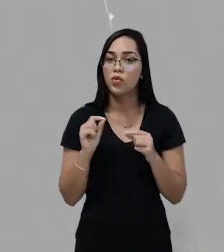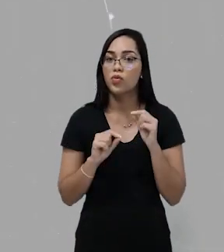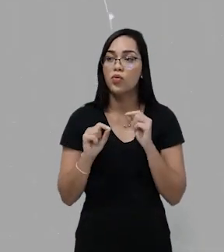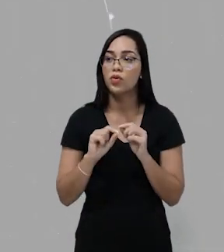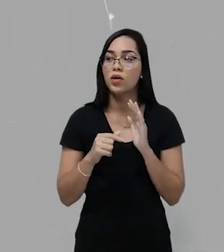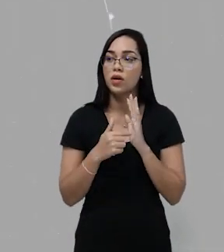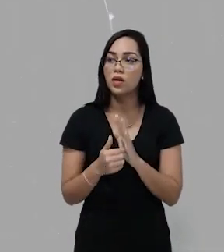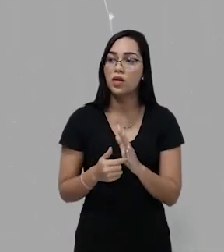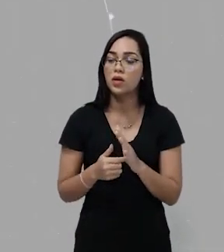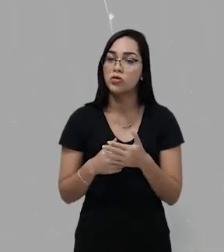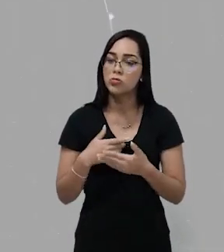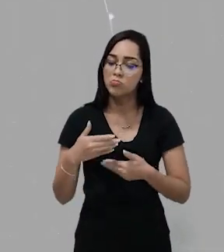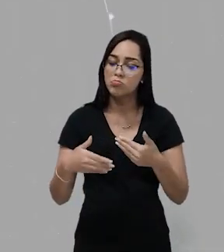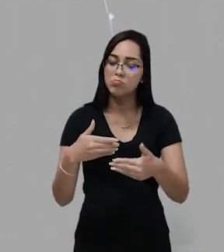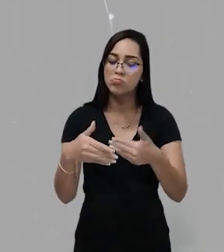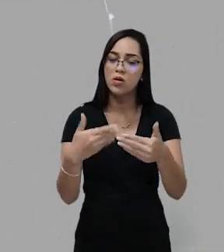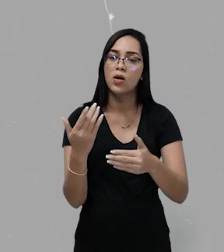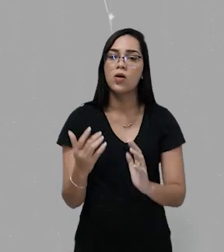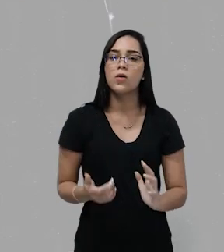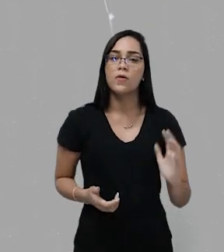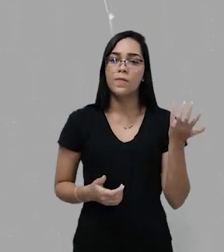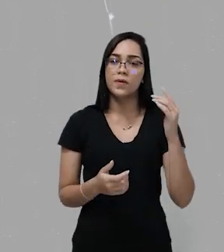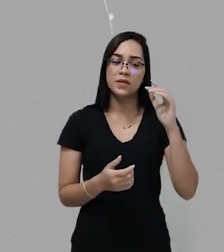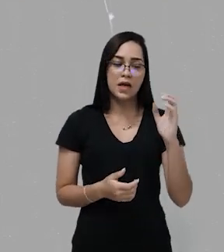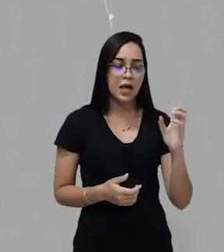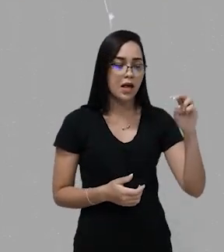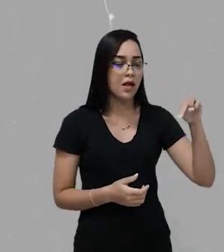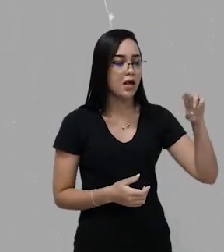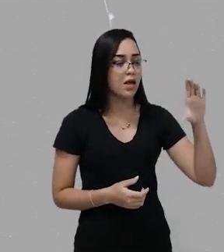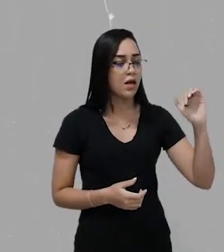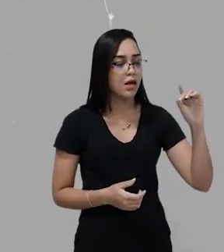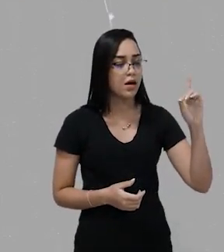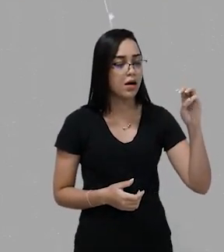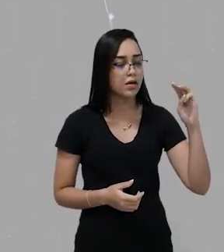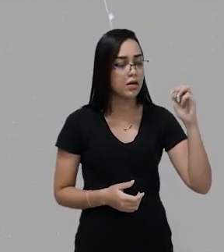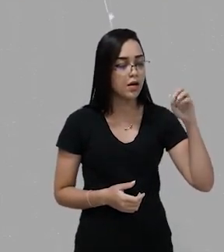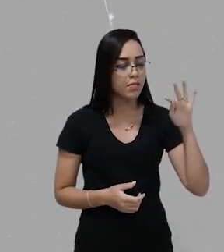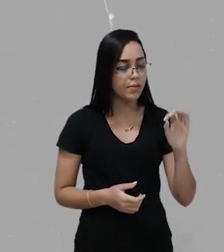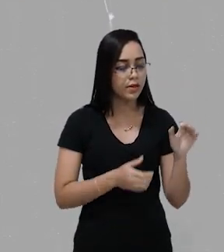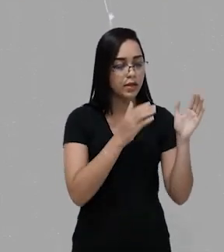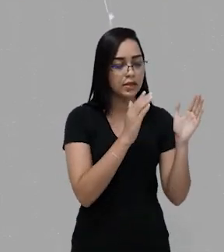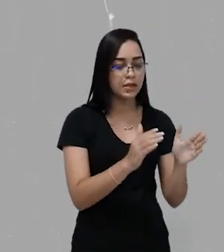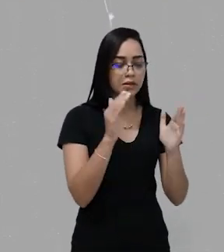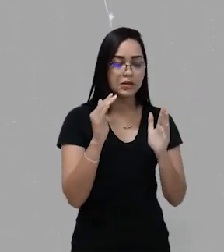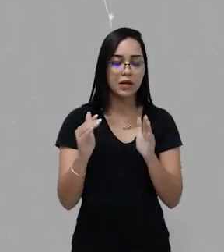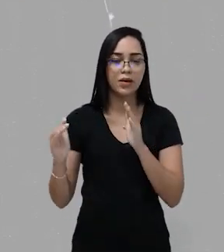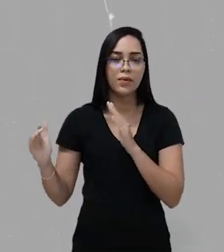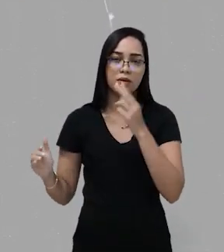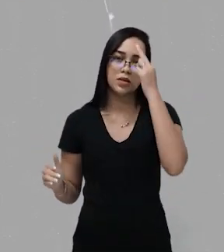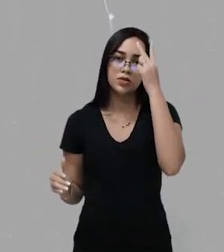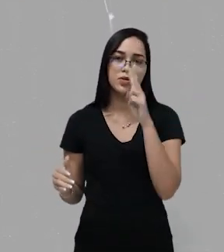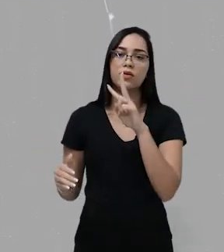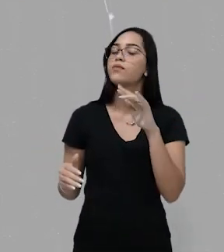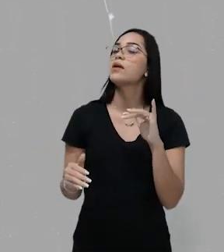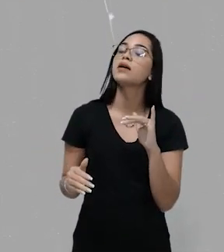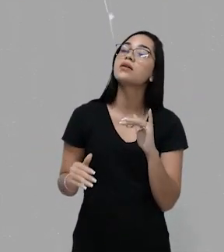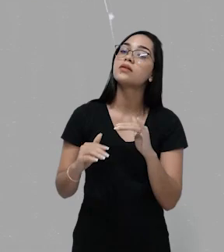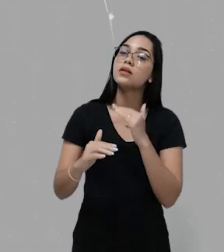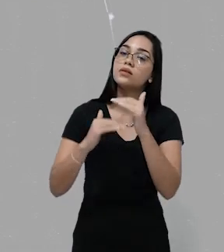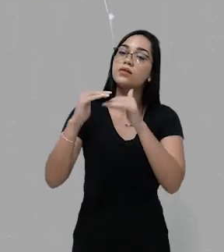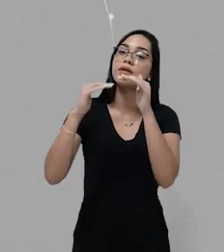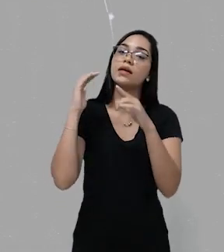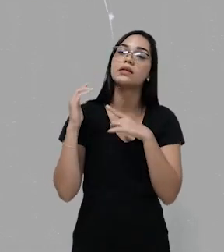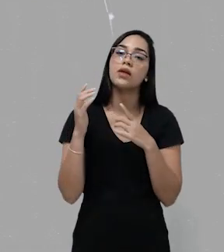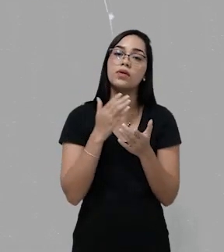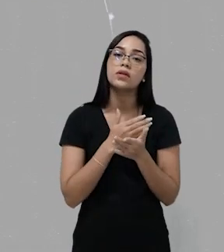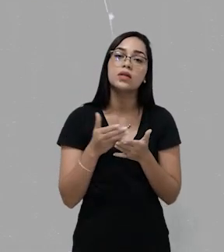de um encadeamento. Esse encadeamento é essa sequência que a história vai se desenvolver. Ela